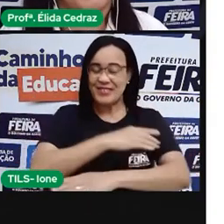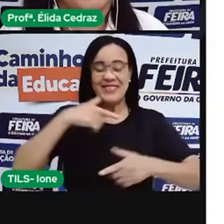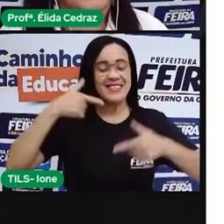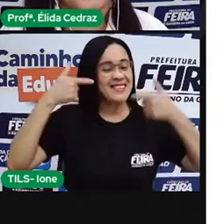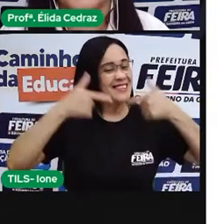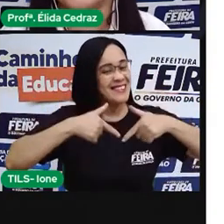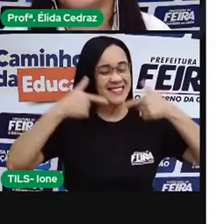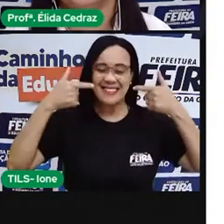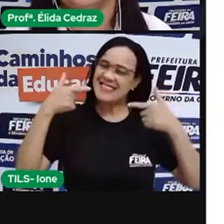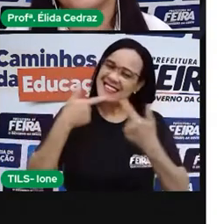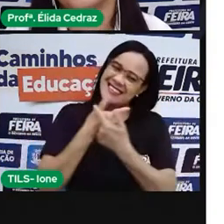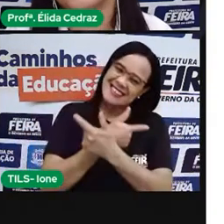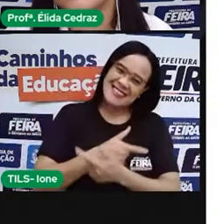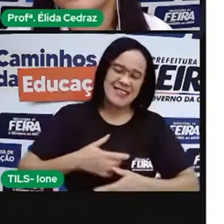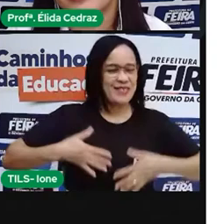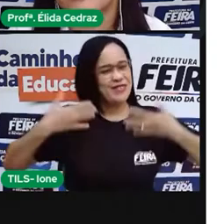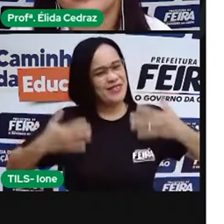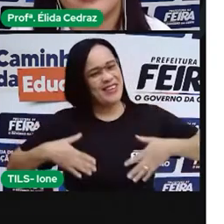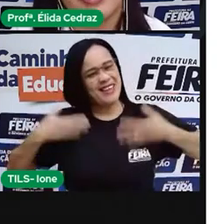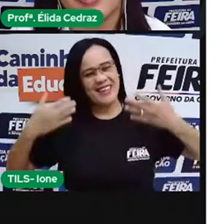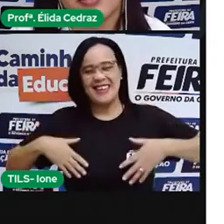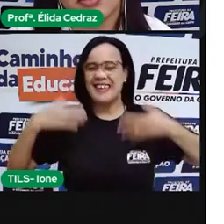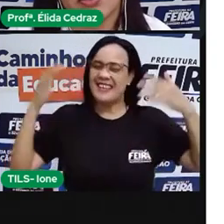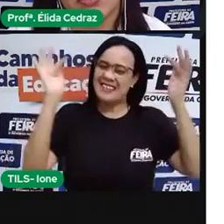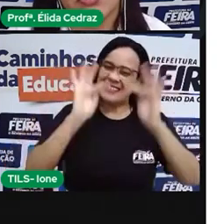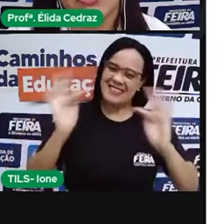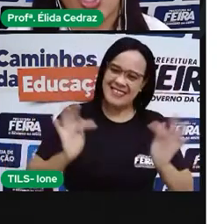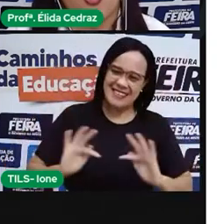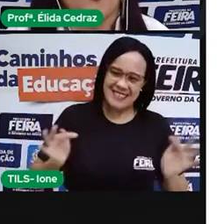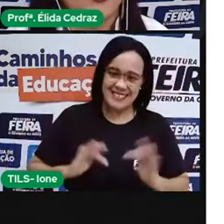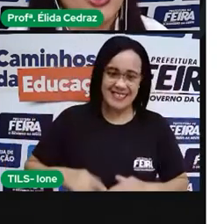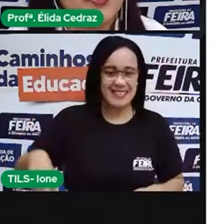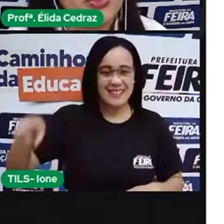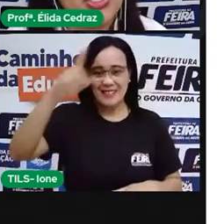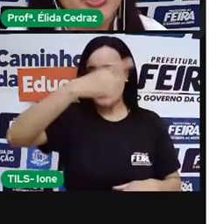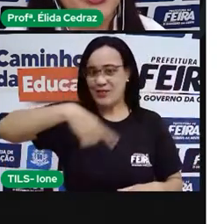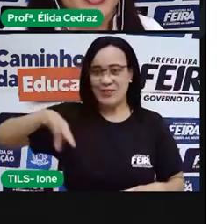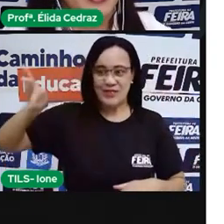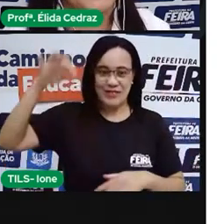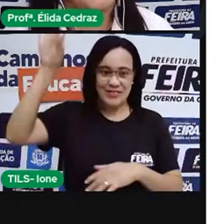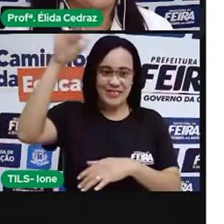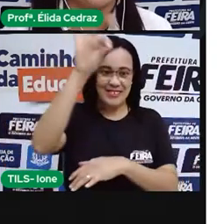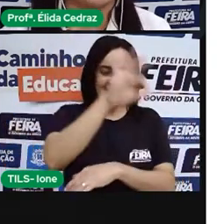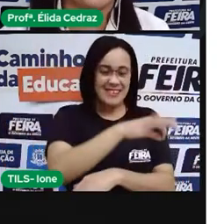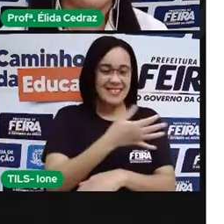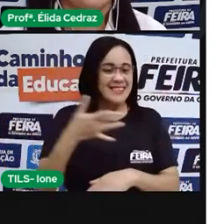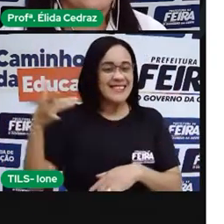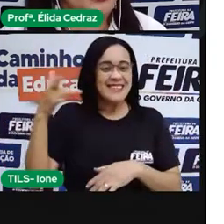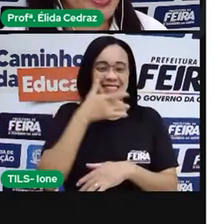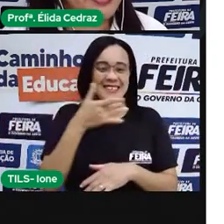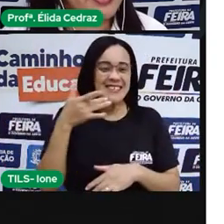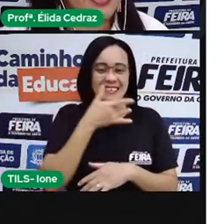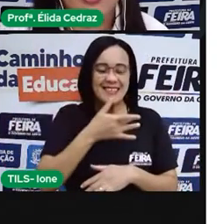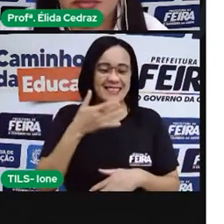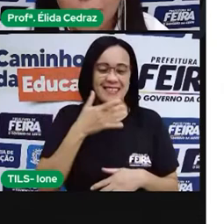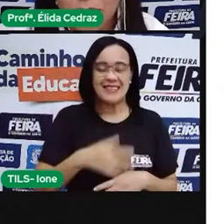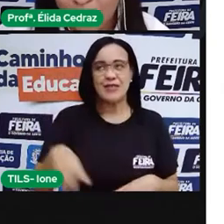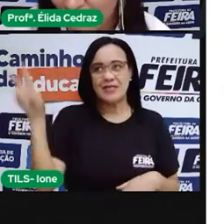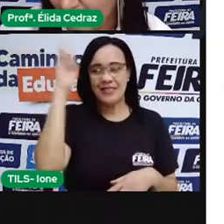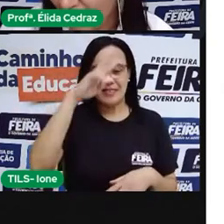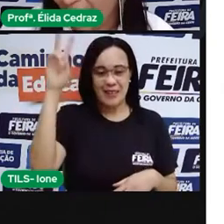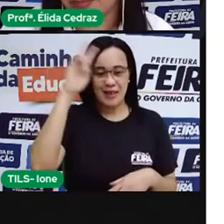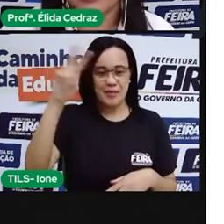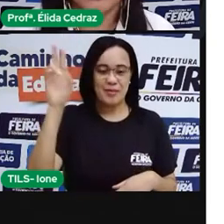no brejo e rodeada de insetos deliciosos. Hoje vou te ajudar a recordar o uso do S.